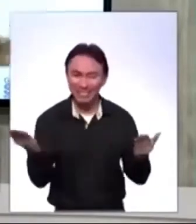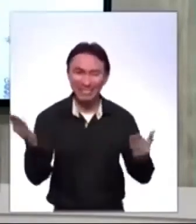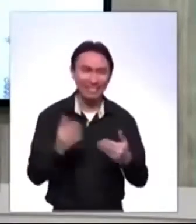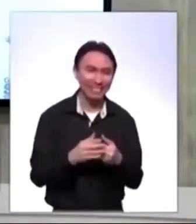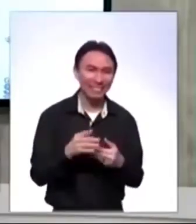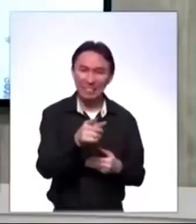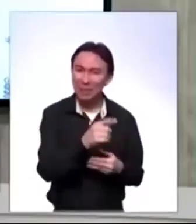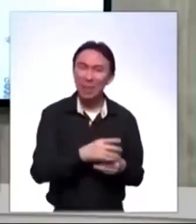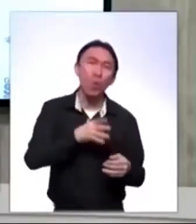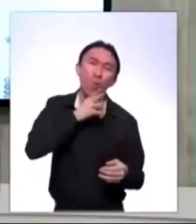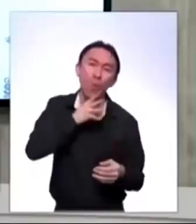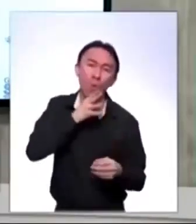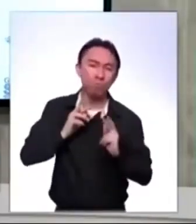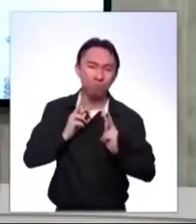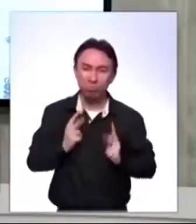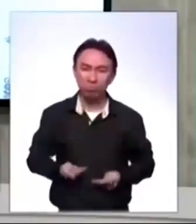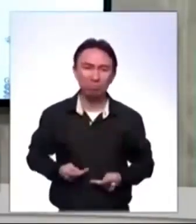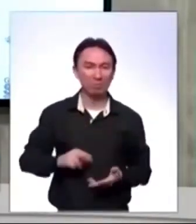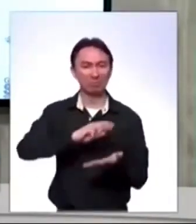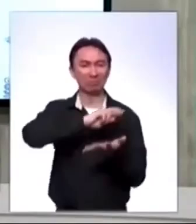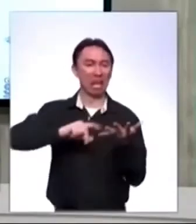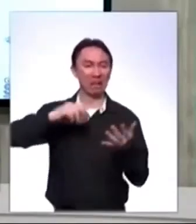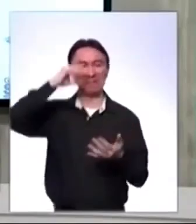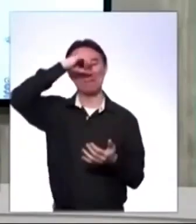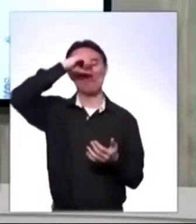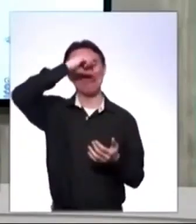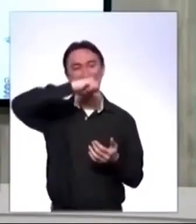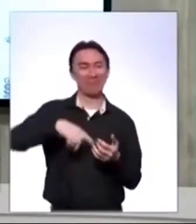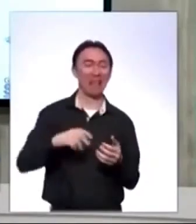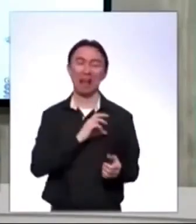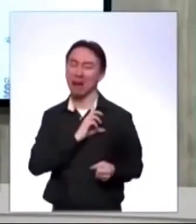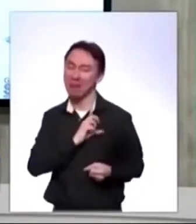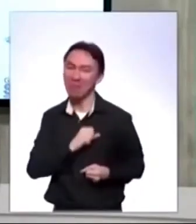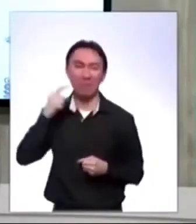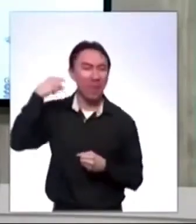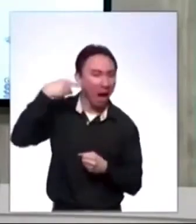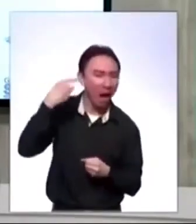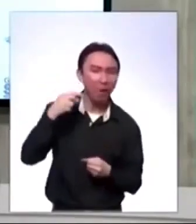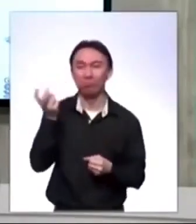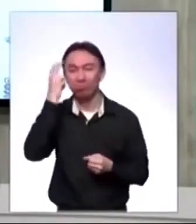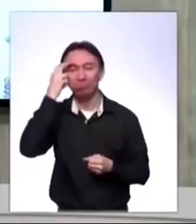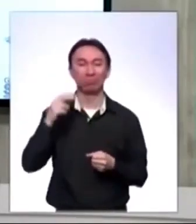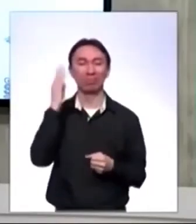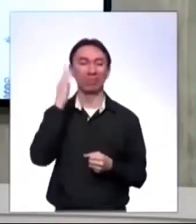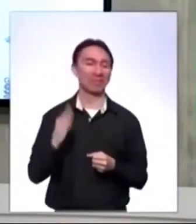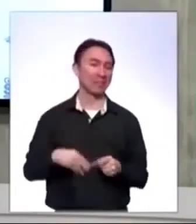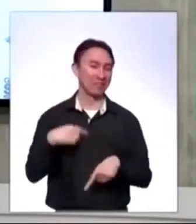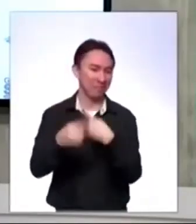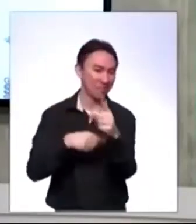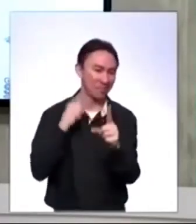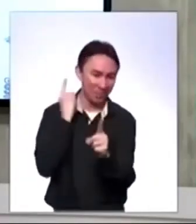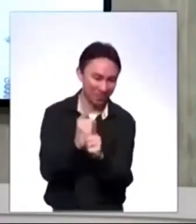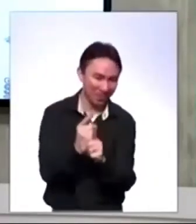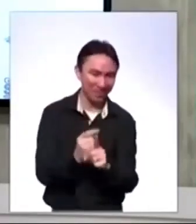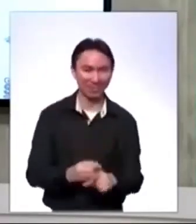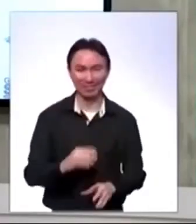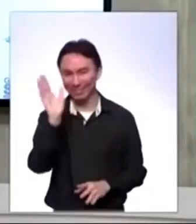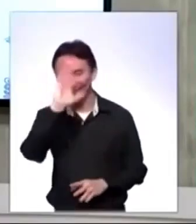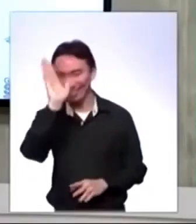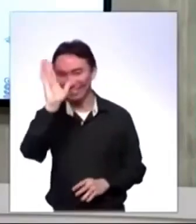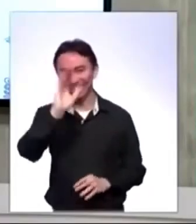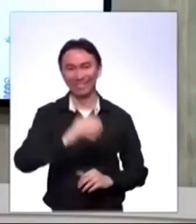carregado de conhecimento humano e de amor pela arte e pela cultura brasileira. Até o próximo encontro. Um beijo forte. Tchau, tchau,